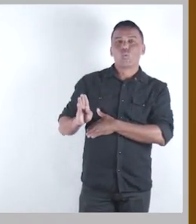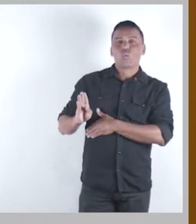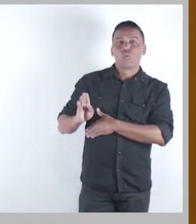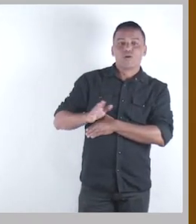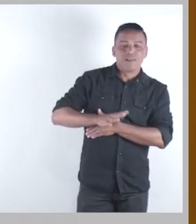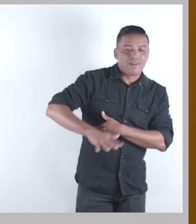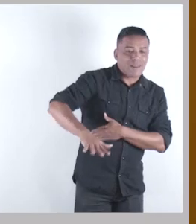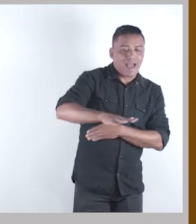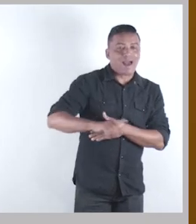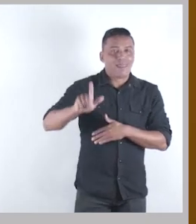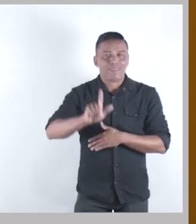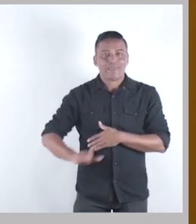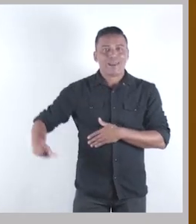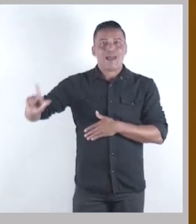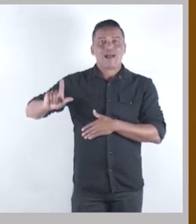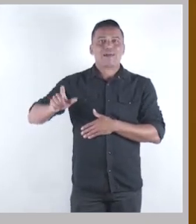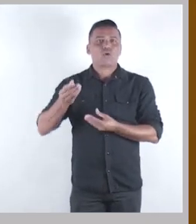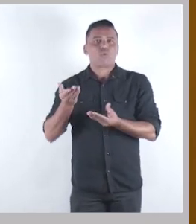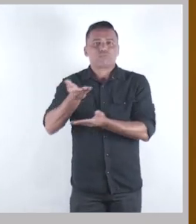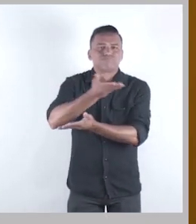que essa troca